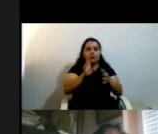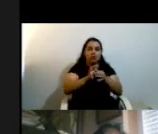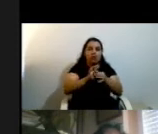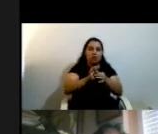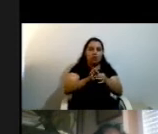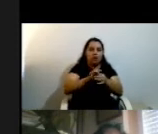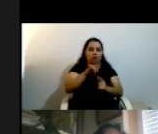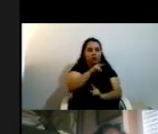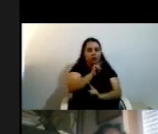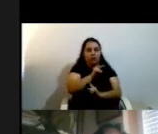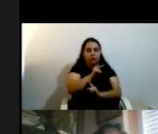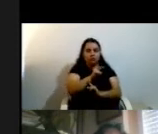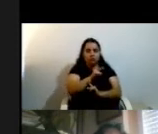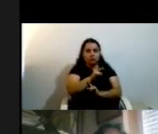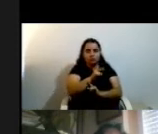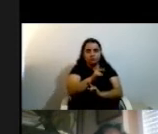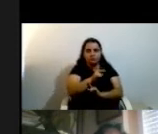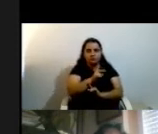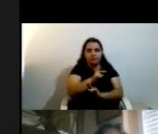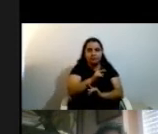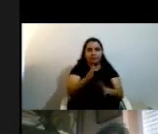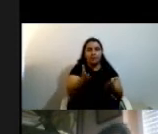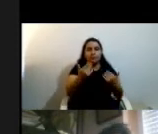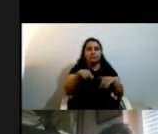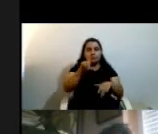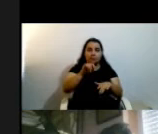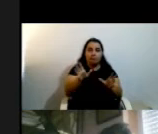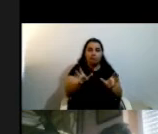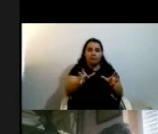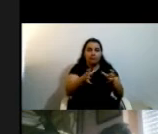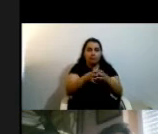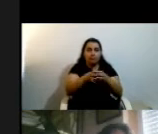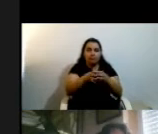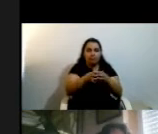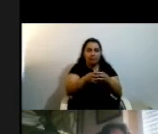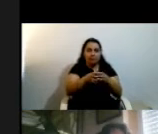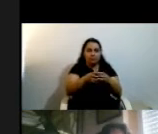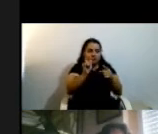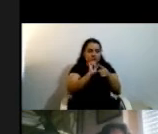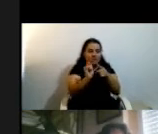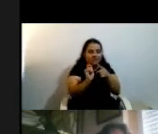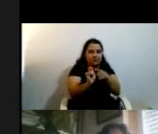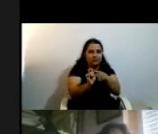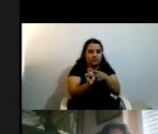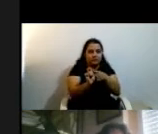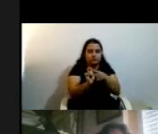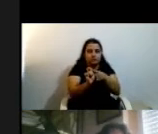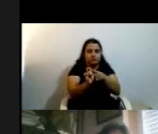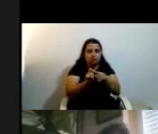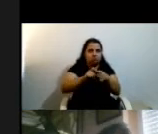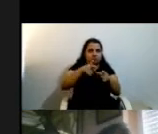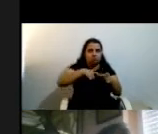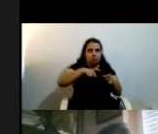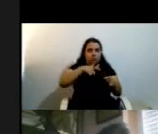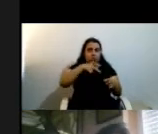e sobre esse instrumento, mas também grupos focais que foram realizados um pouco por todo o país,